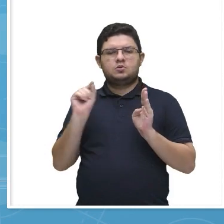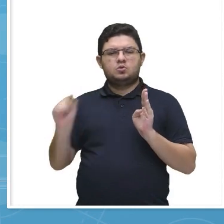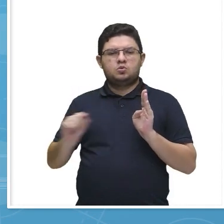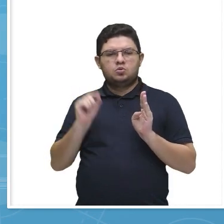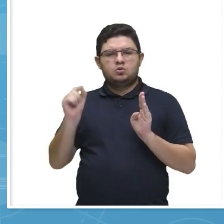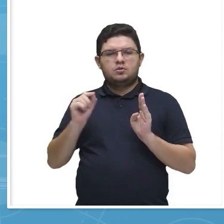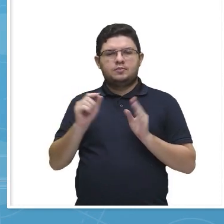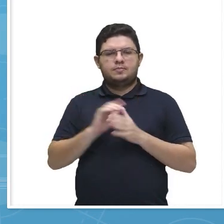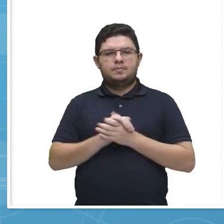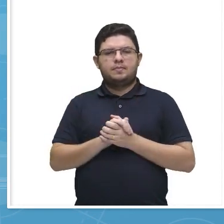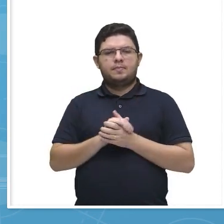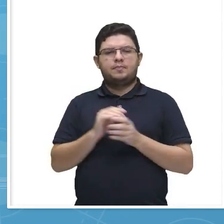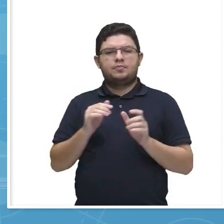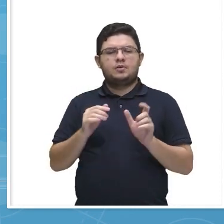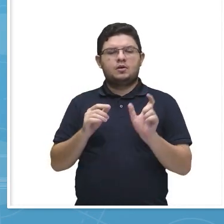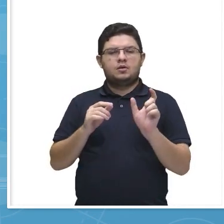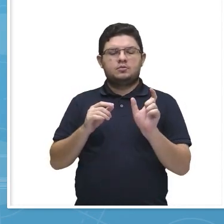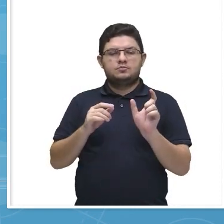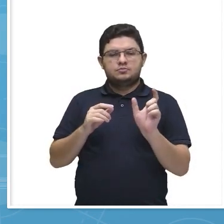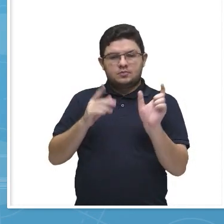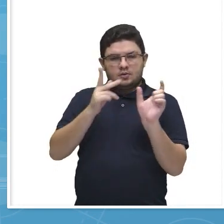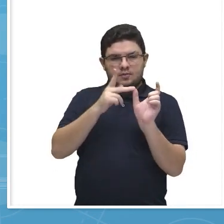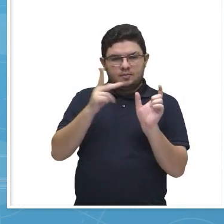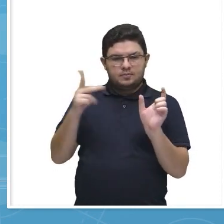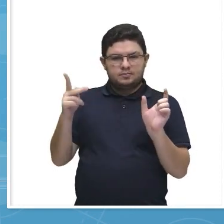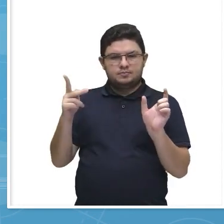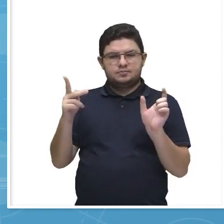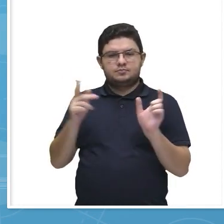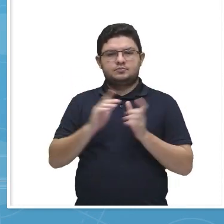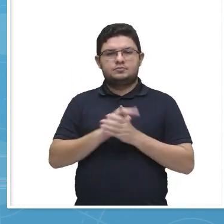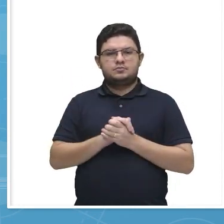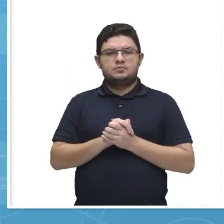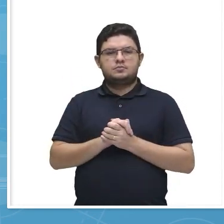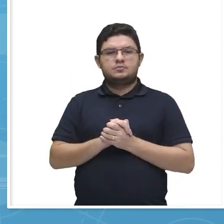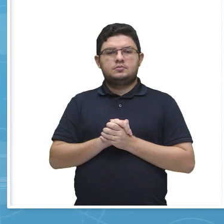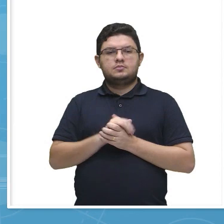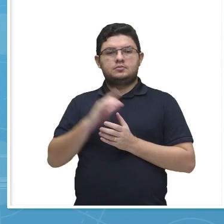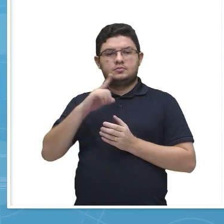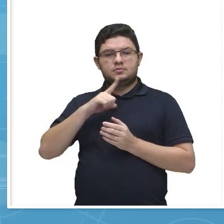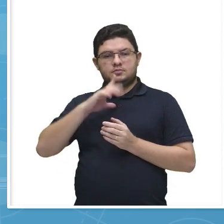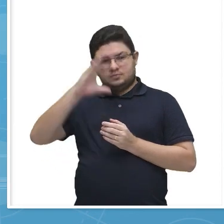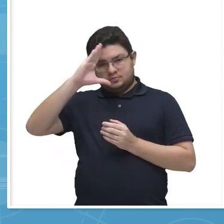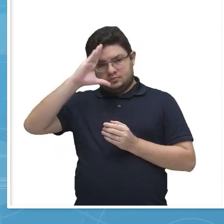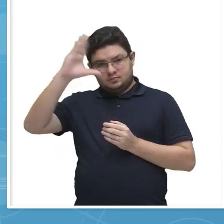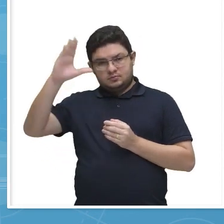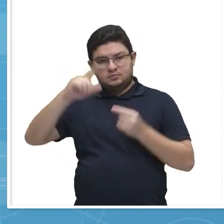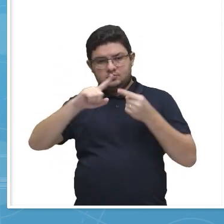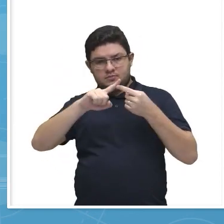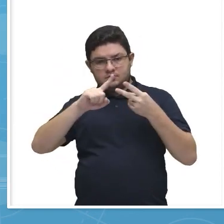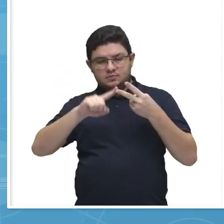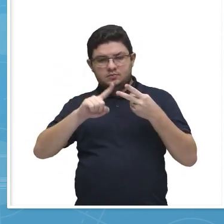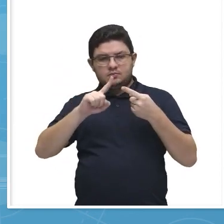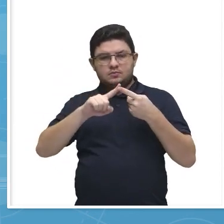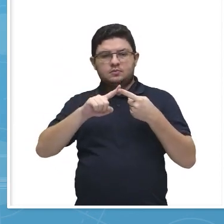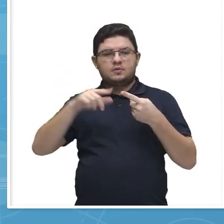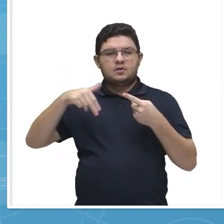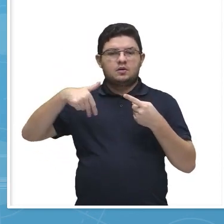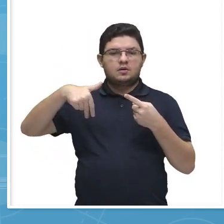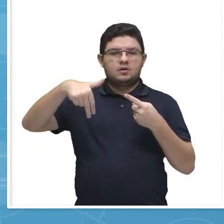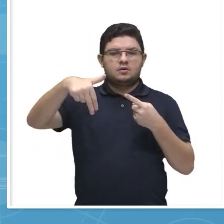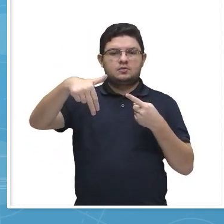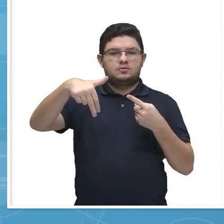certo? Esse predicado, observem aqui que eu tenho dois núcleos. O verbo andar,